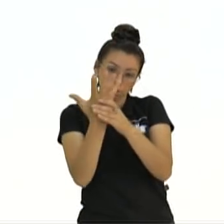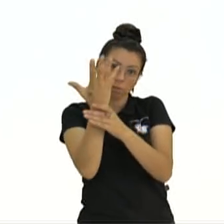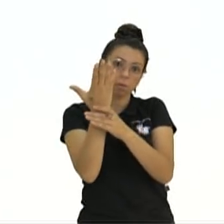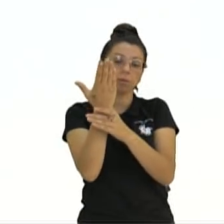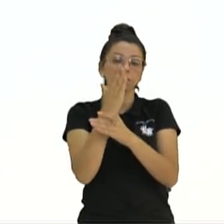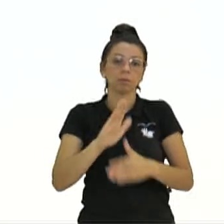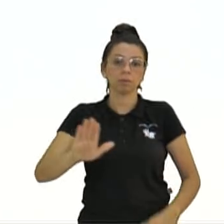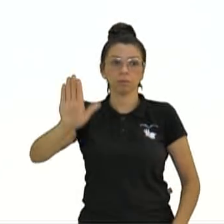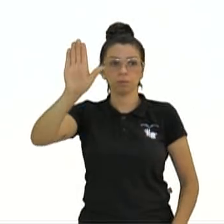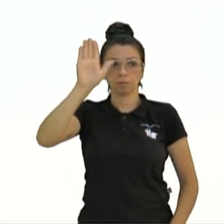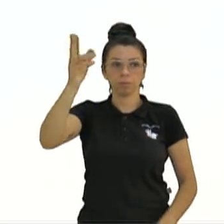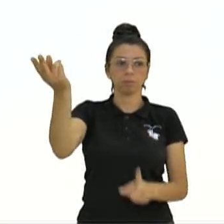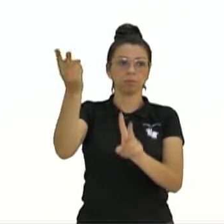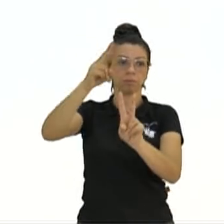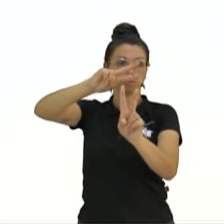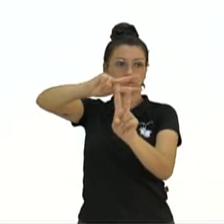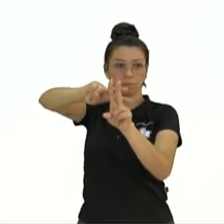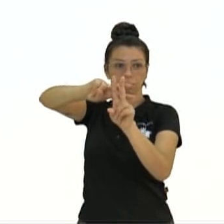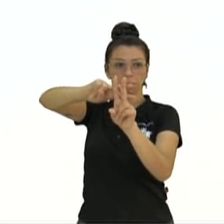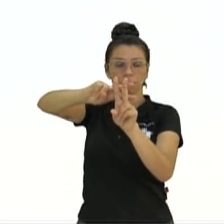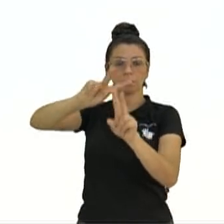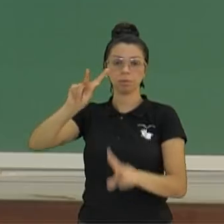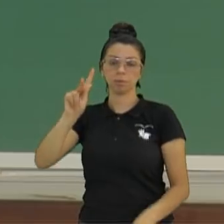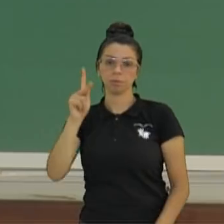campanha hashtag